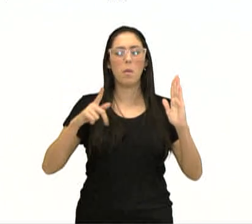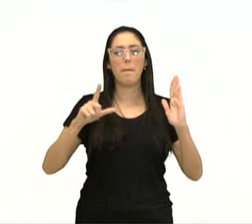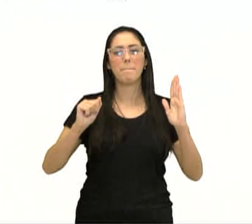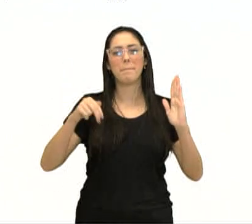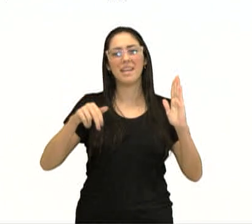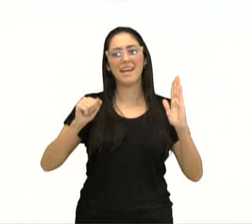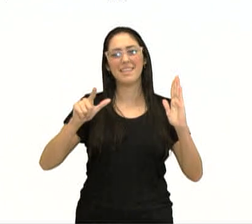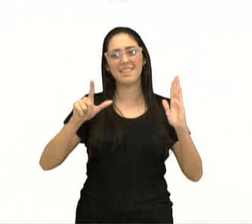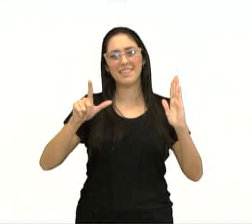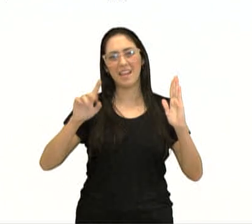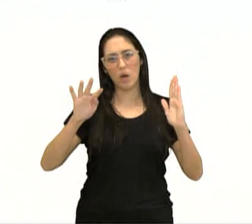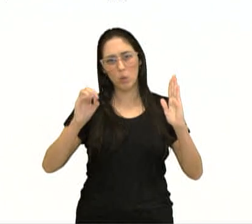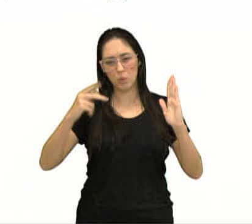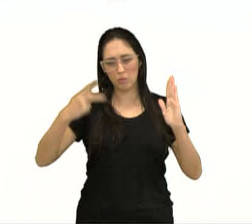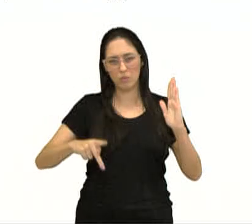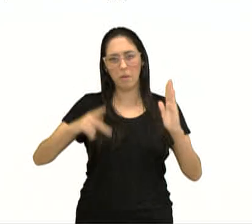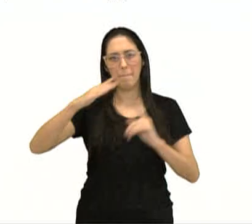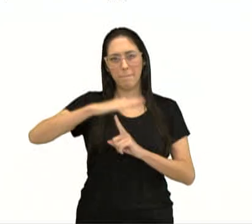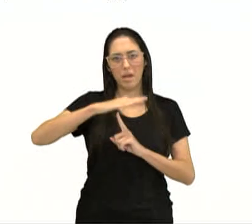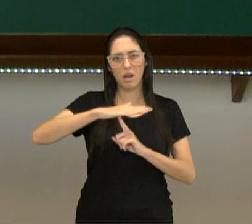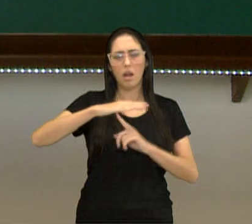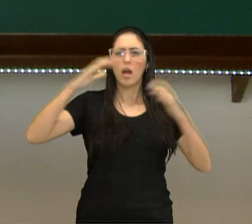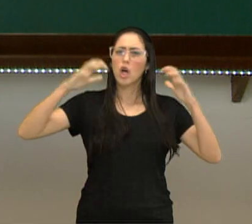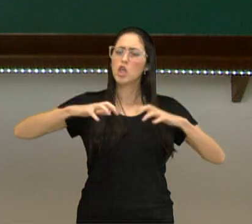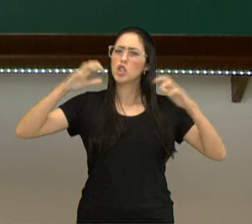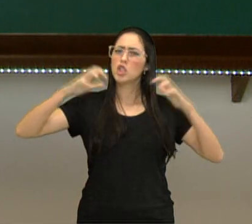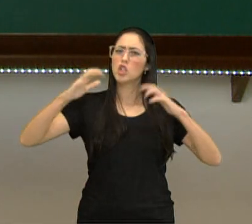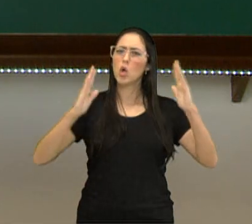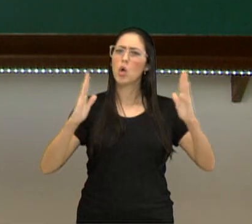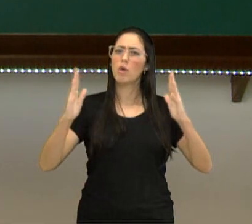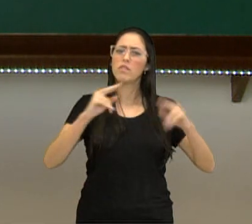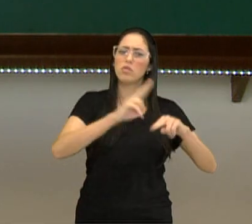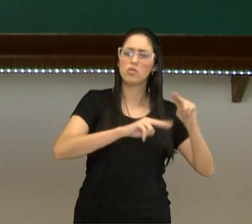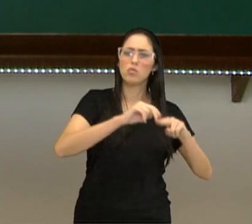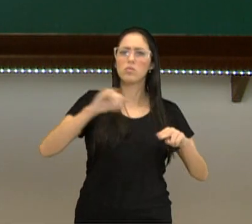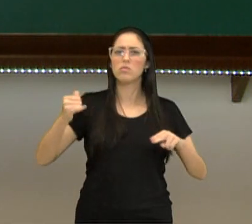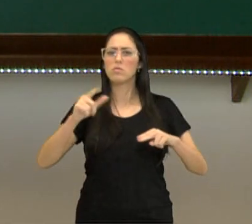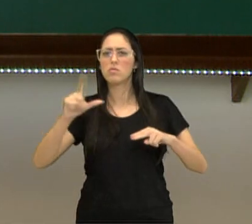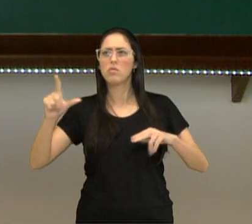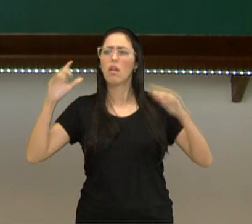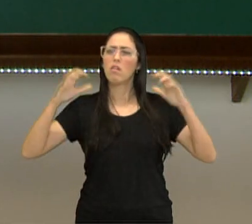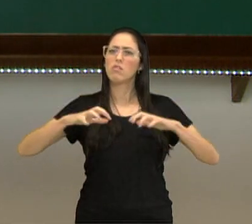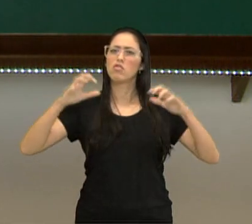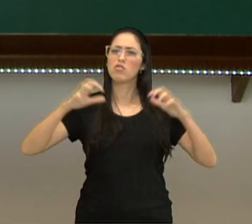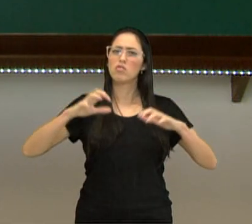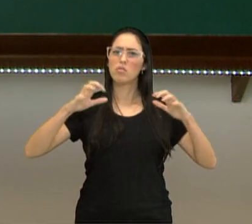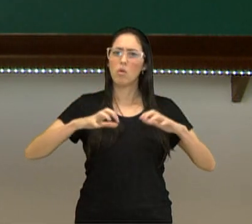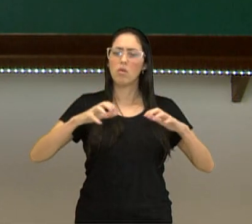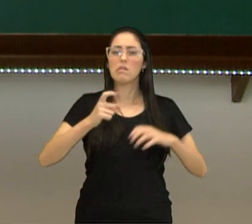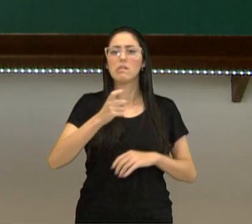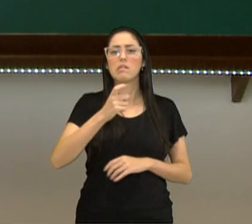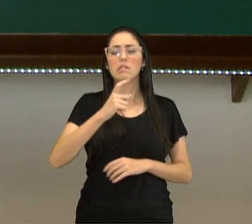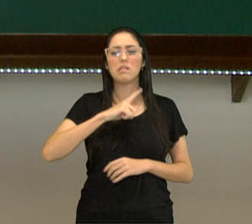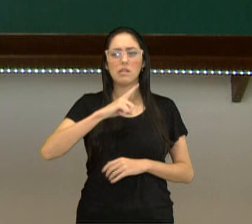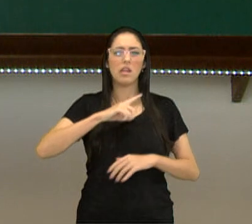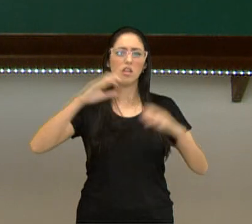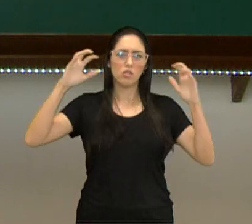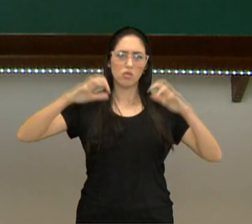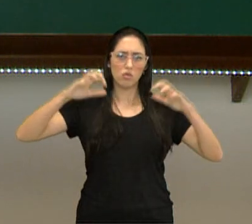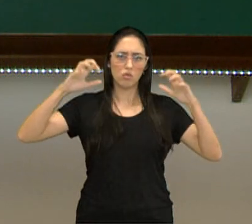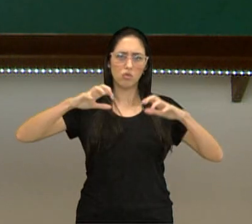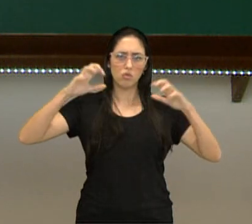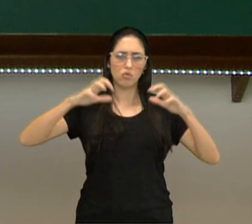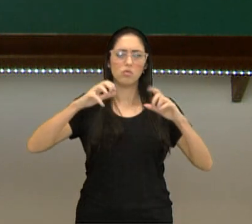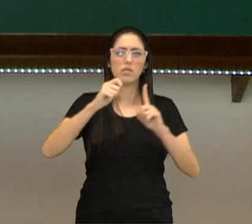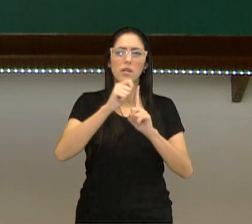uma grande incidência de chuva no inverno, nos meses de junho e julho. E essa neve nos meses de junho, essa chuva nos meses